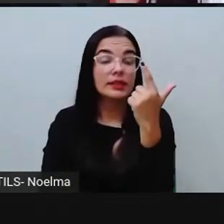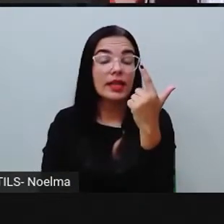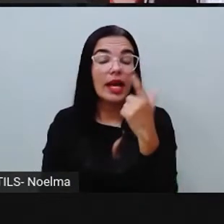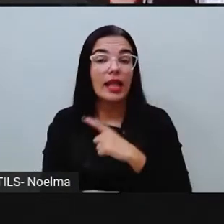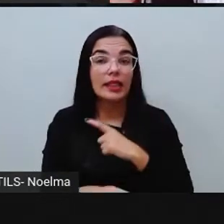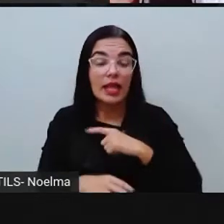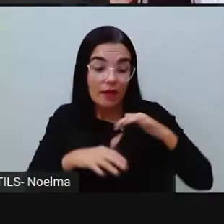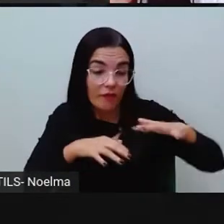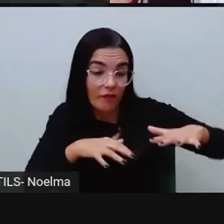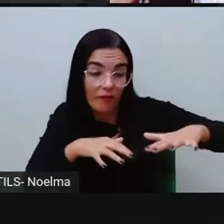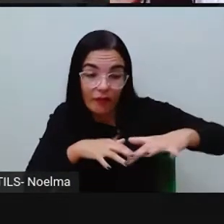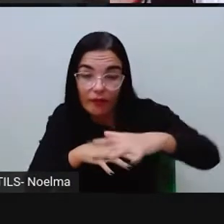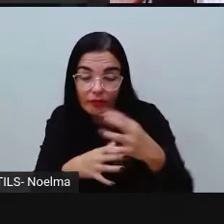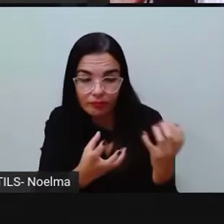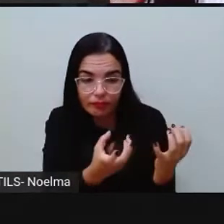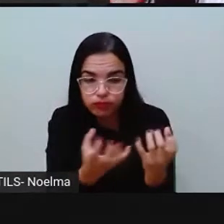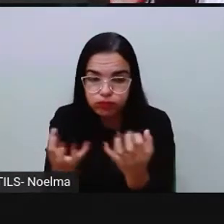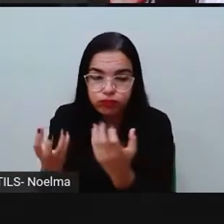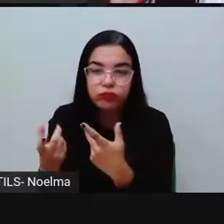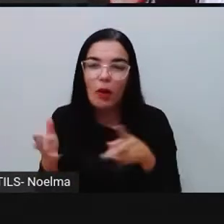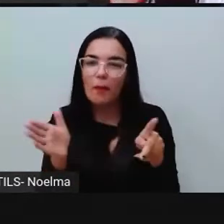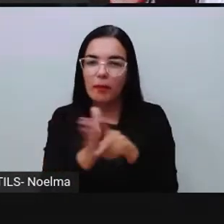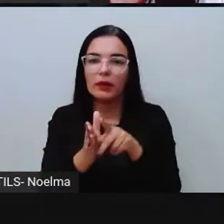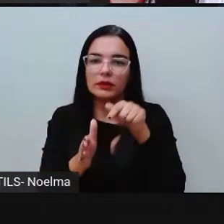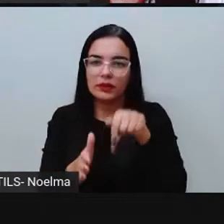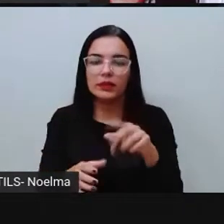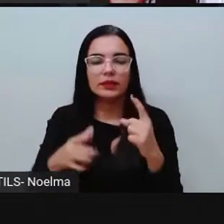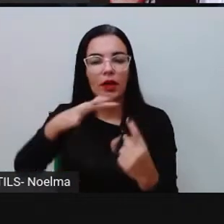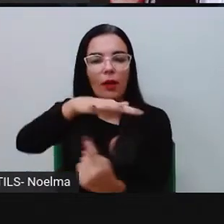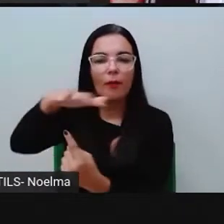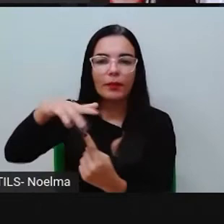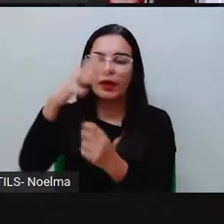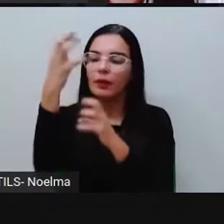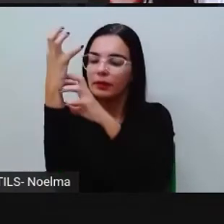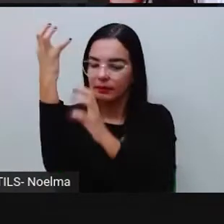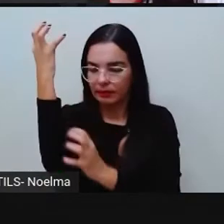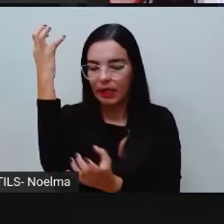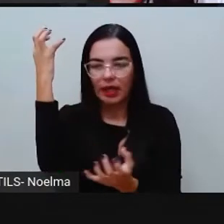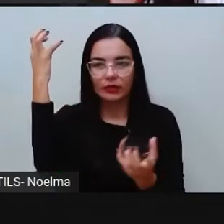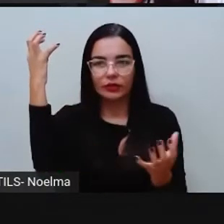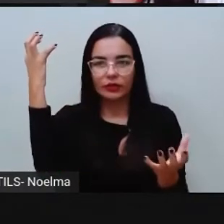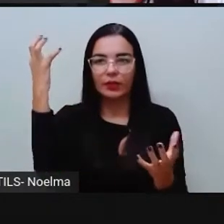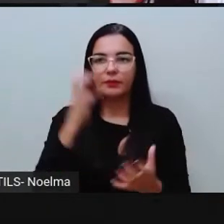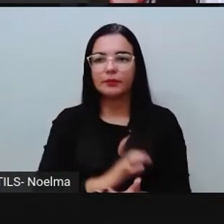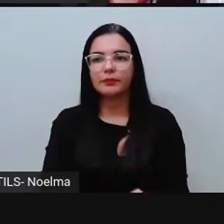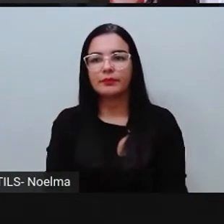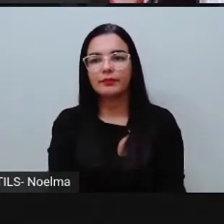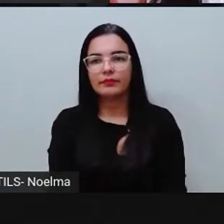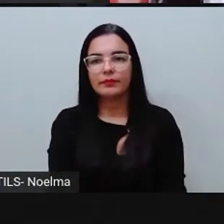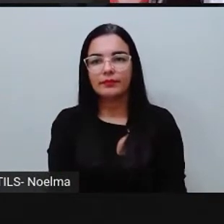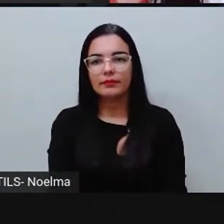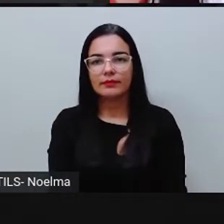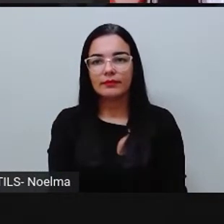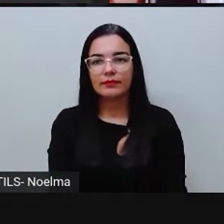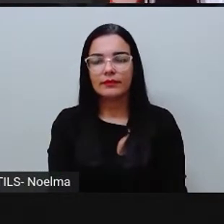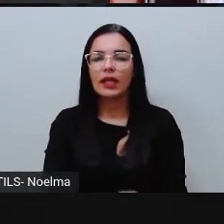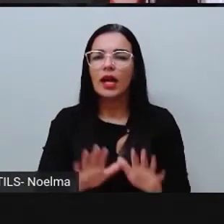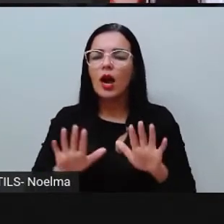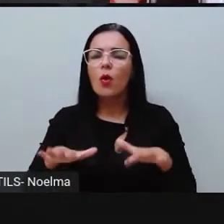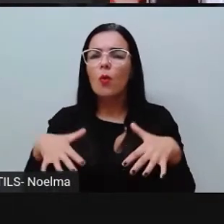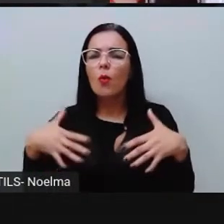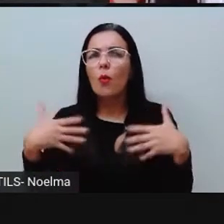vegetação desse bioma, né, do bioma Caatinga. E quais são